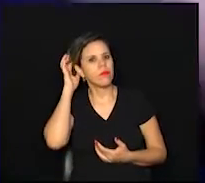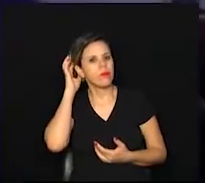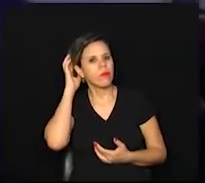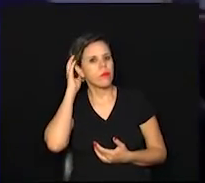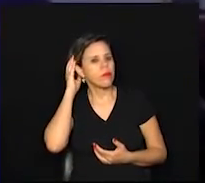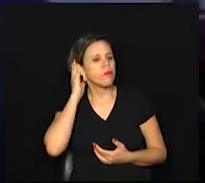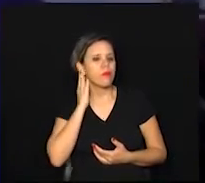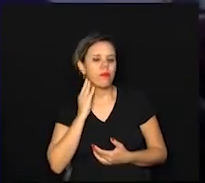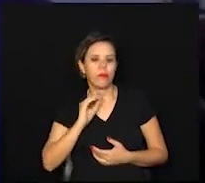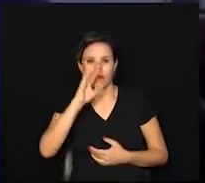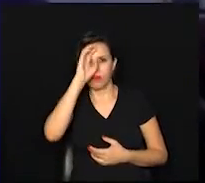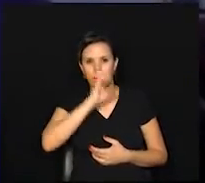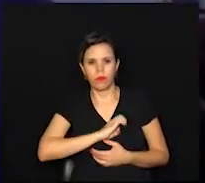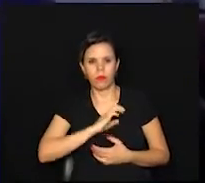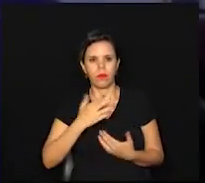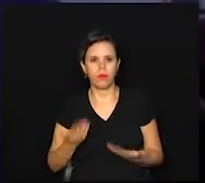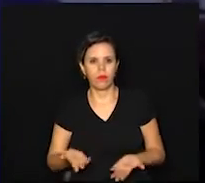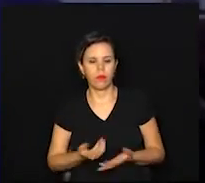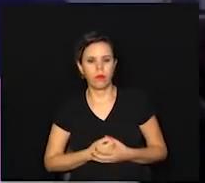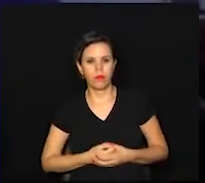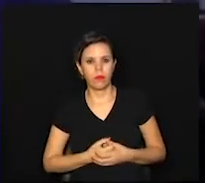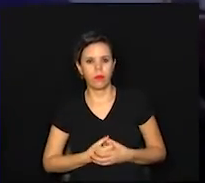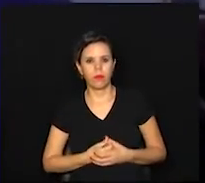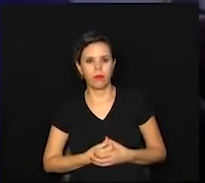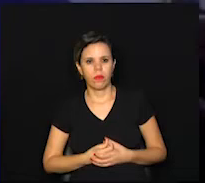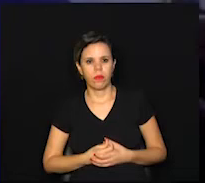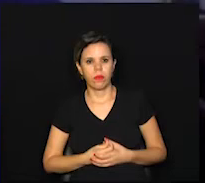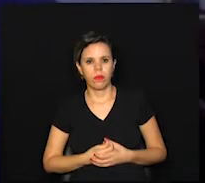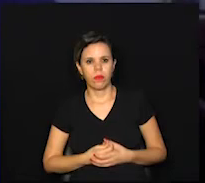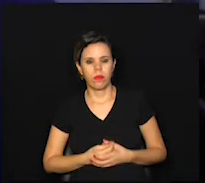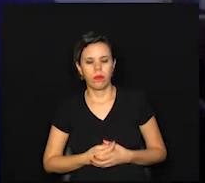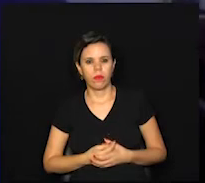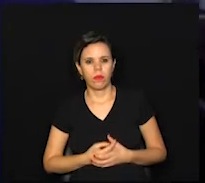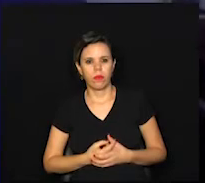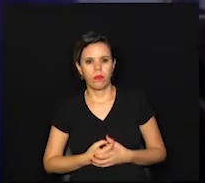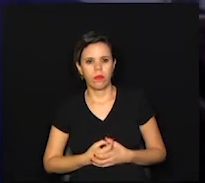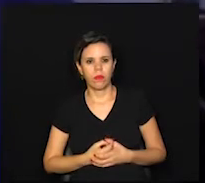tão egoísta, sabe? Então,